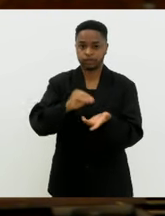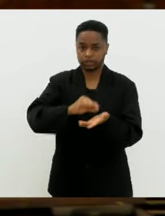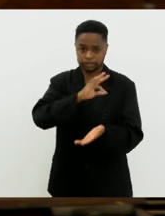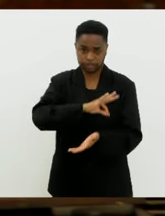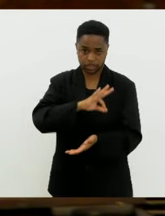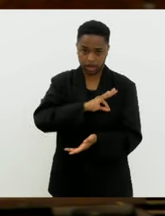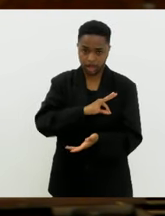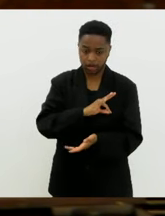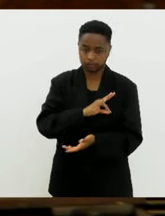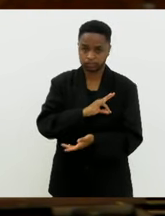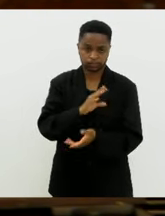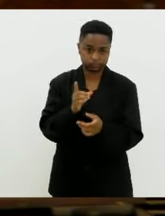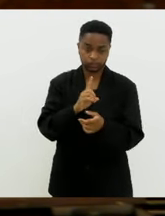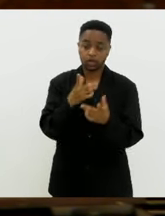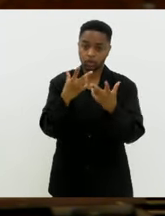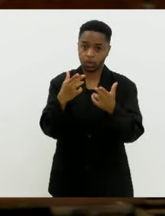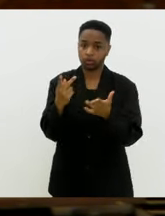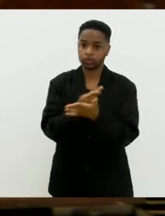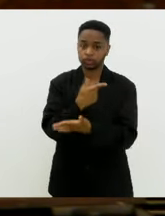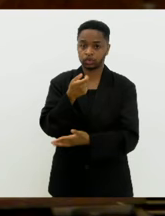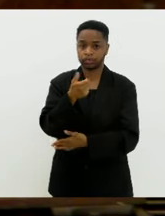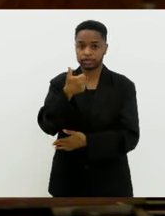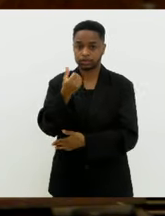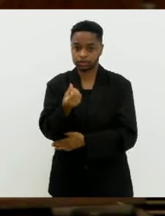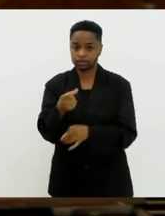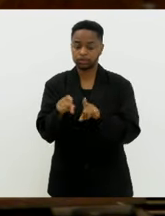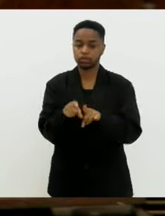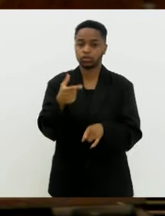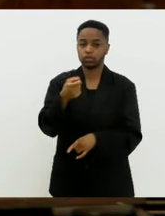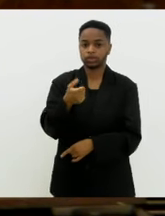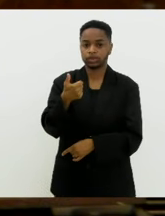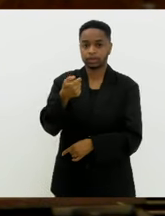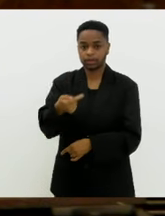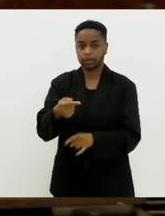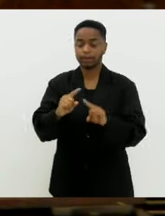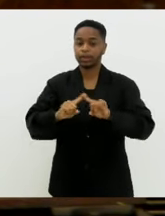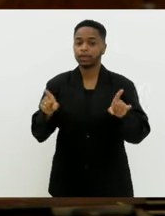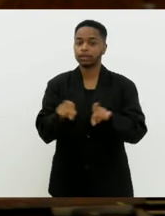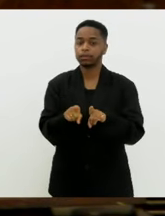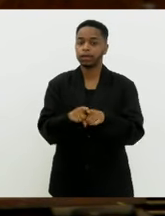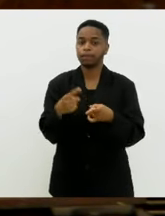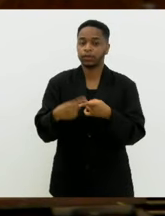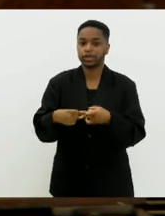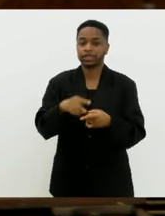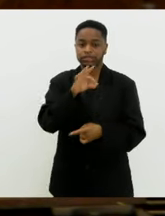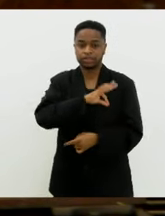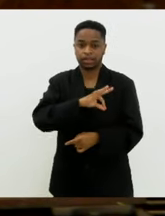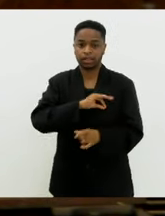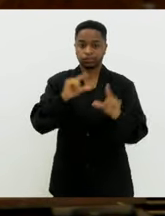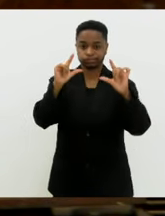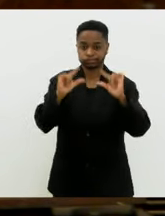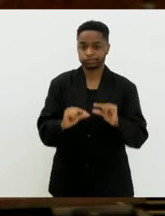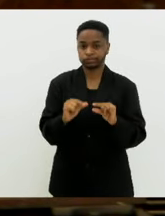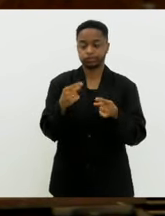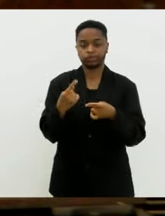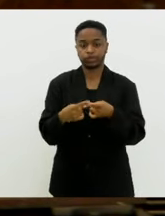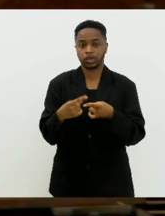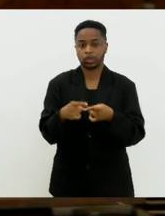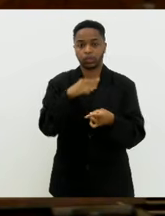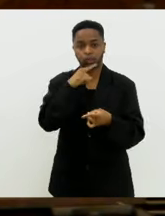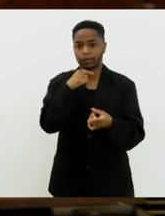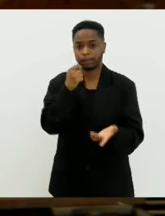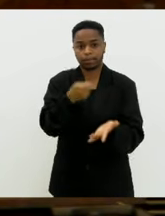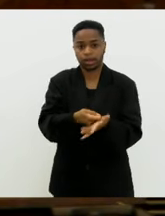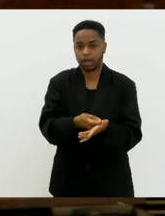viu em 2016, 2017, mas agora também porque os salários estão tão baixos que mal dão para fechar